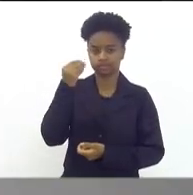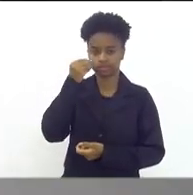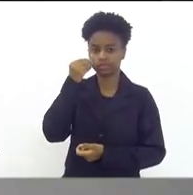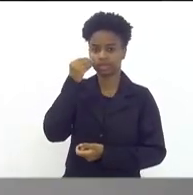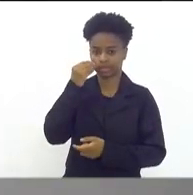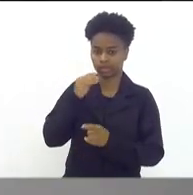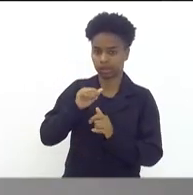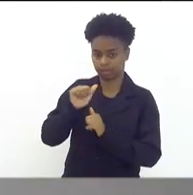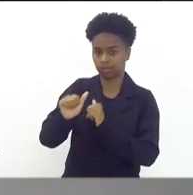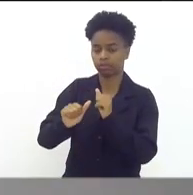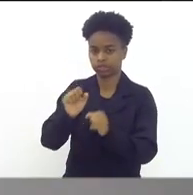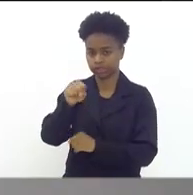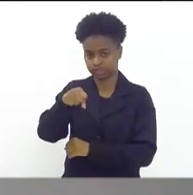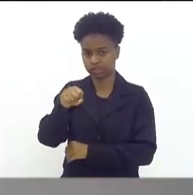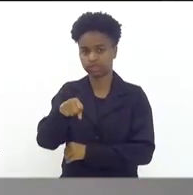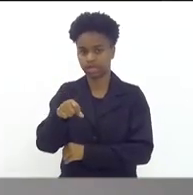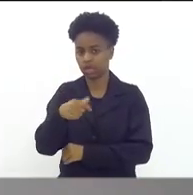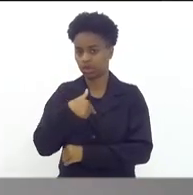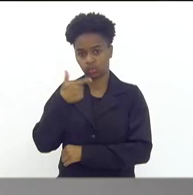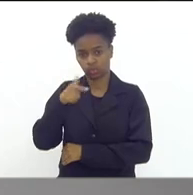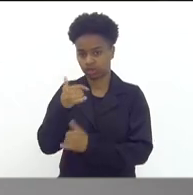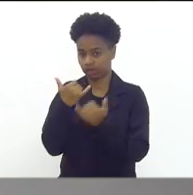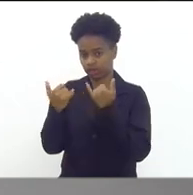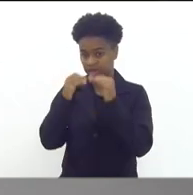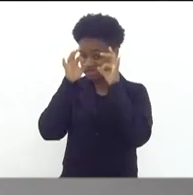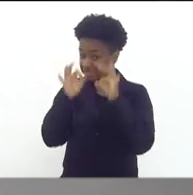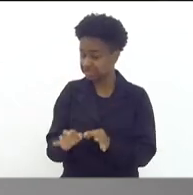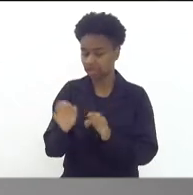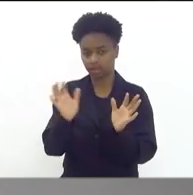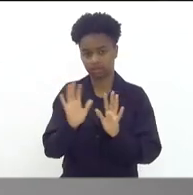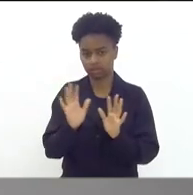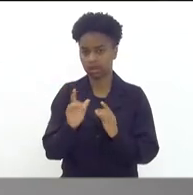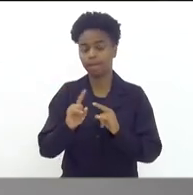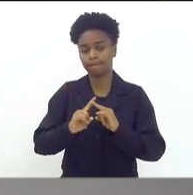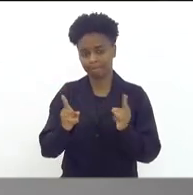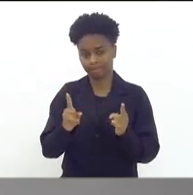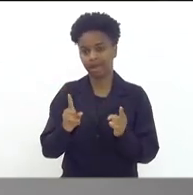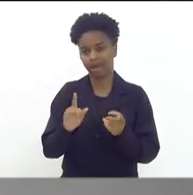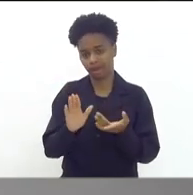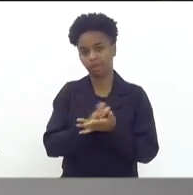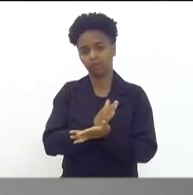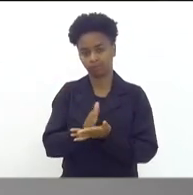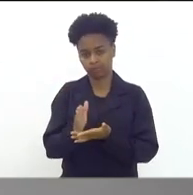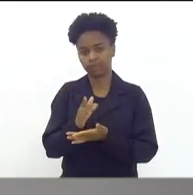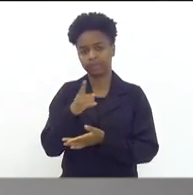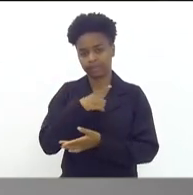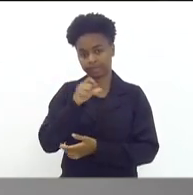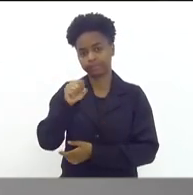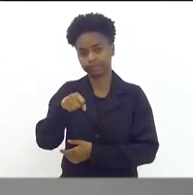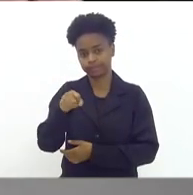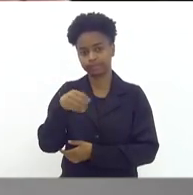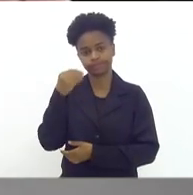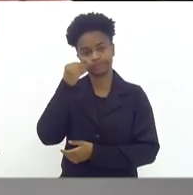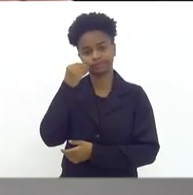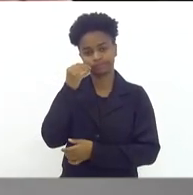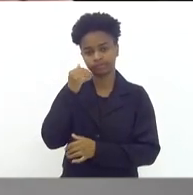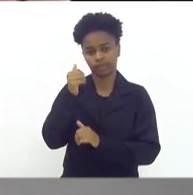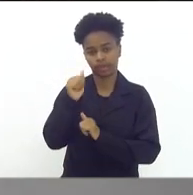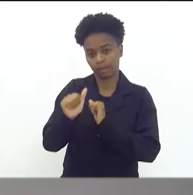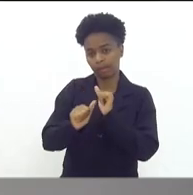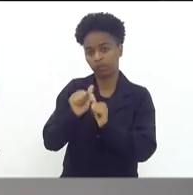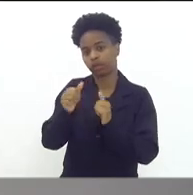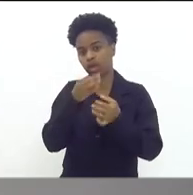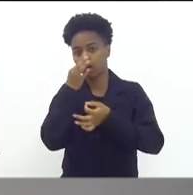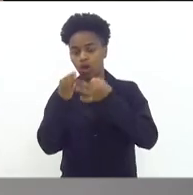entendeu eu não eu não tenho essa informação precisa mas muitas são objeto de de não só recursos